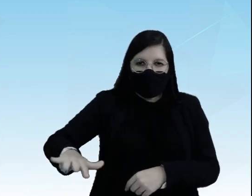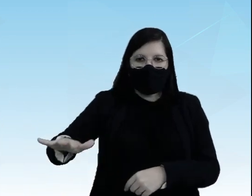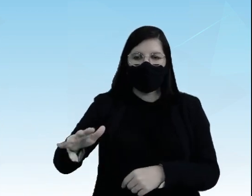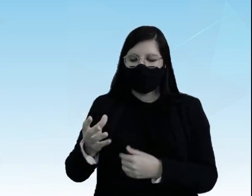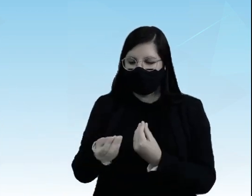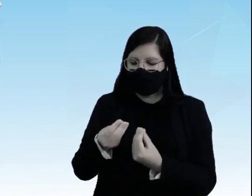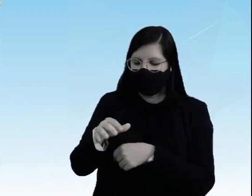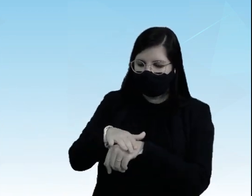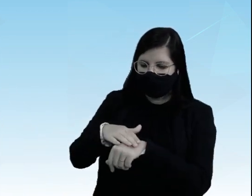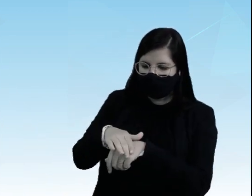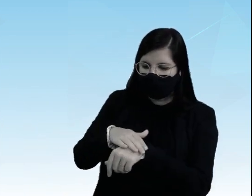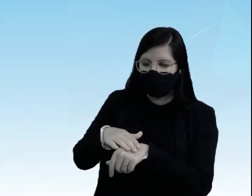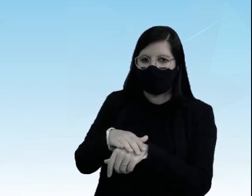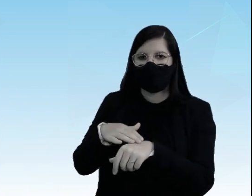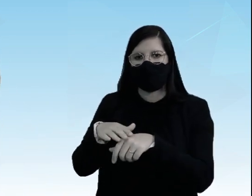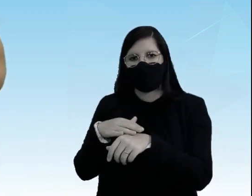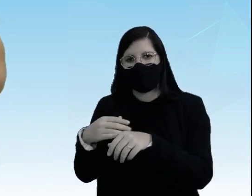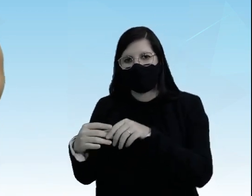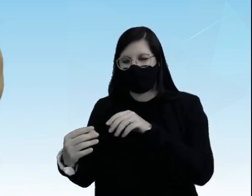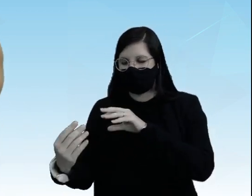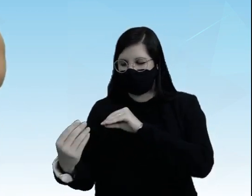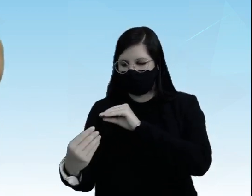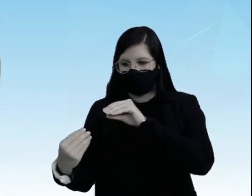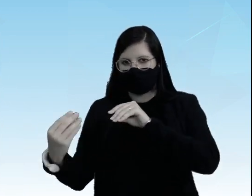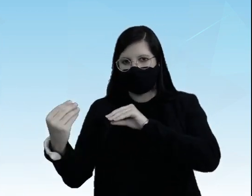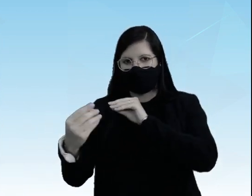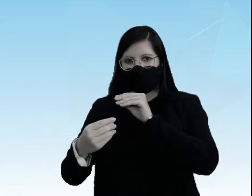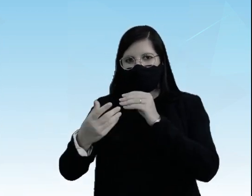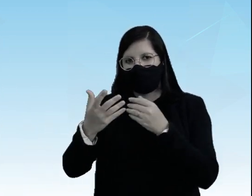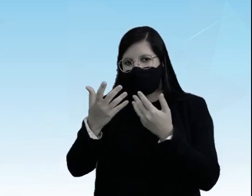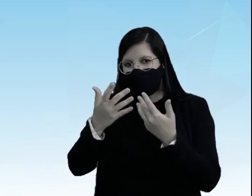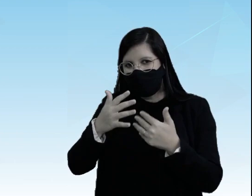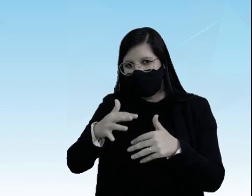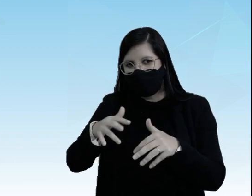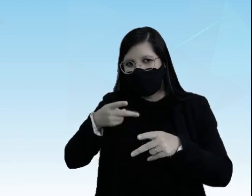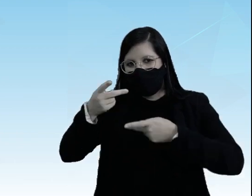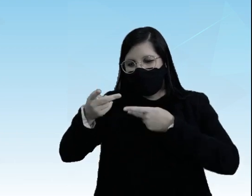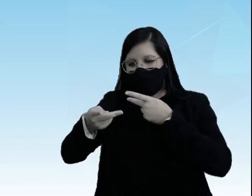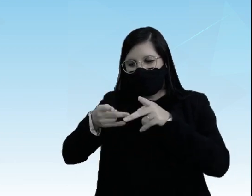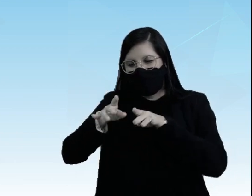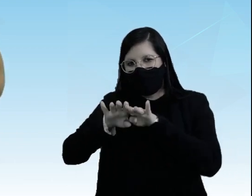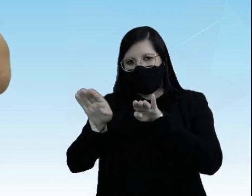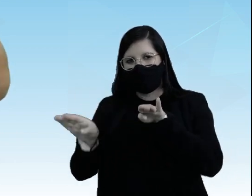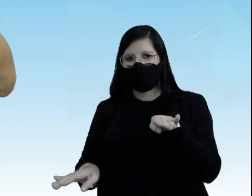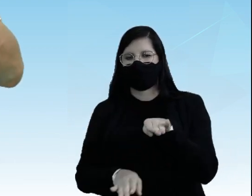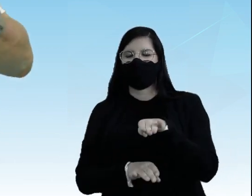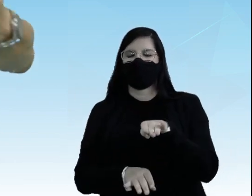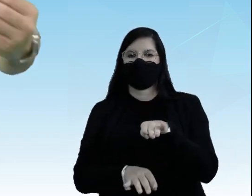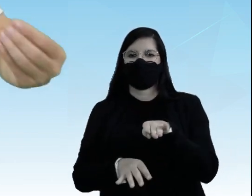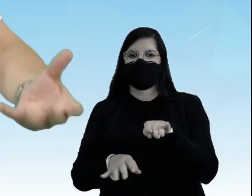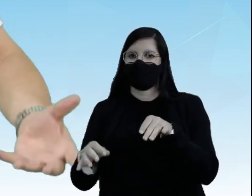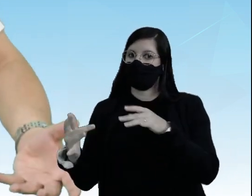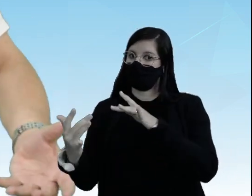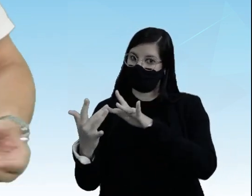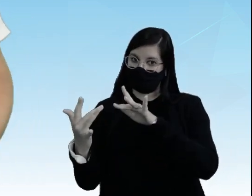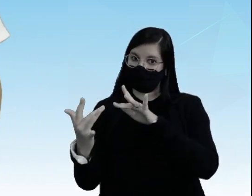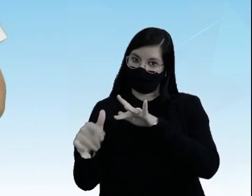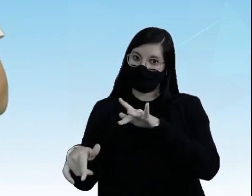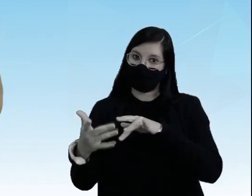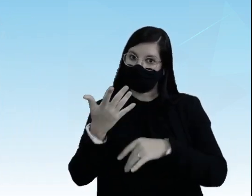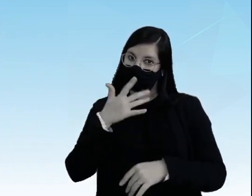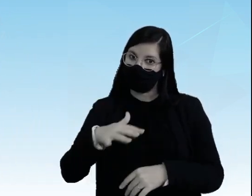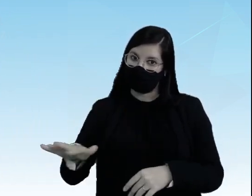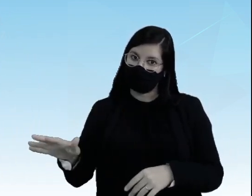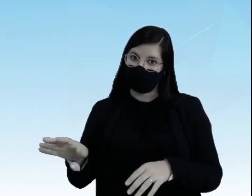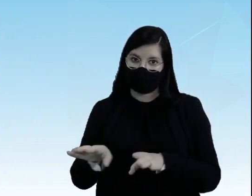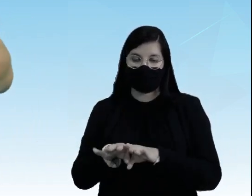vocês fazem? O que nós fazemos, aliás, nós infantilizamos a linguagem. Ou seja, falamos de acordo com a